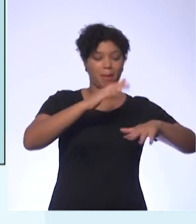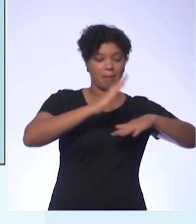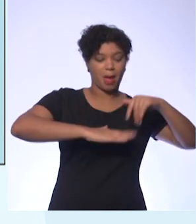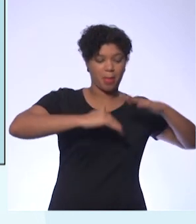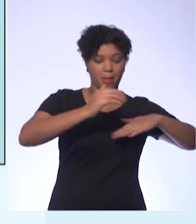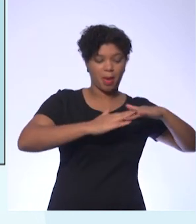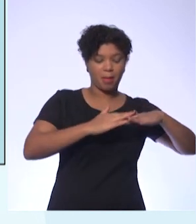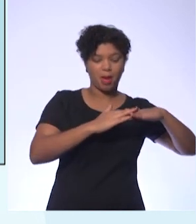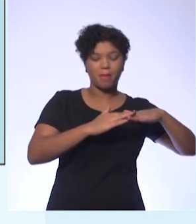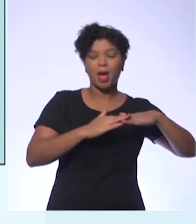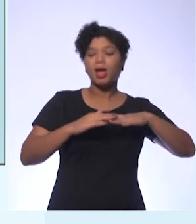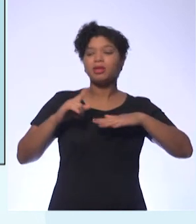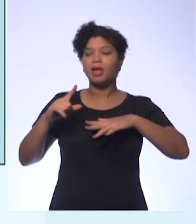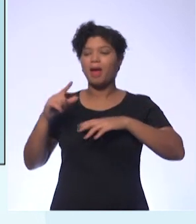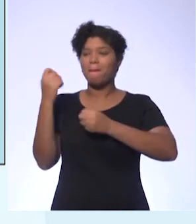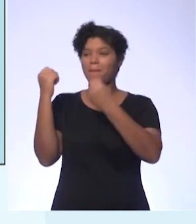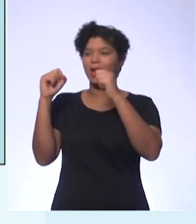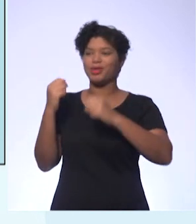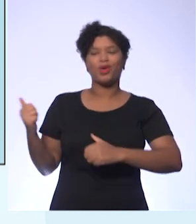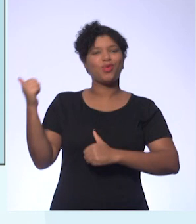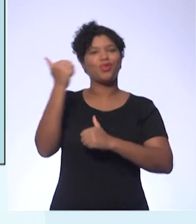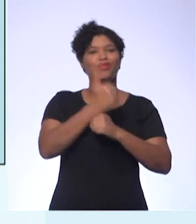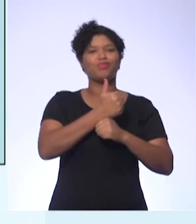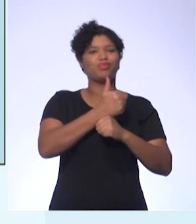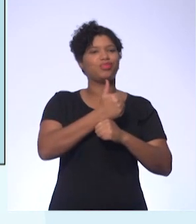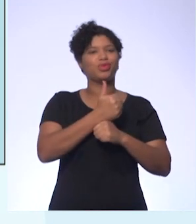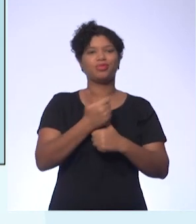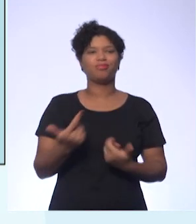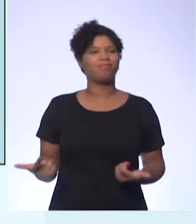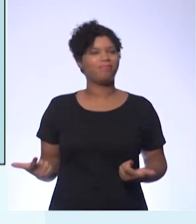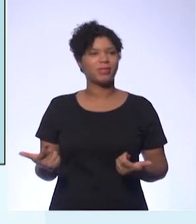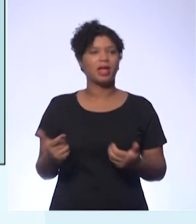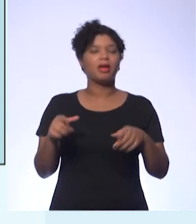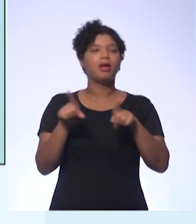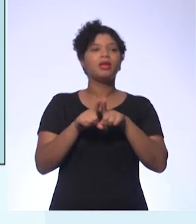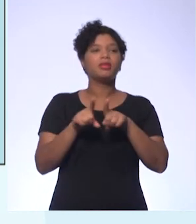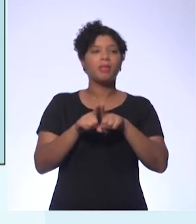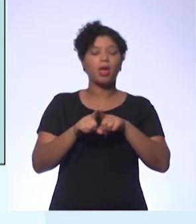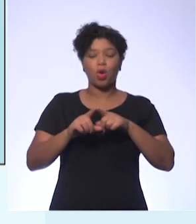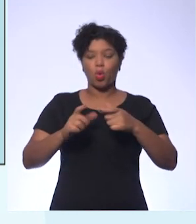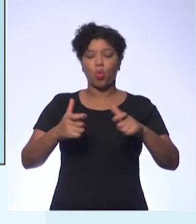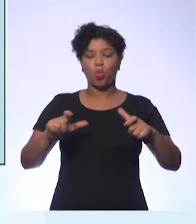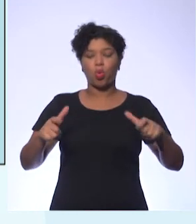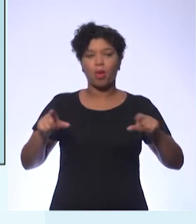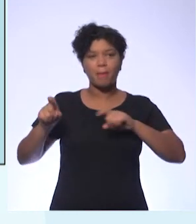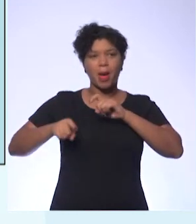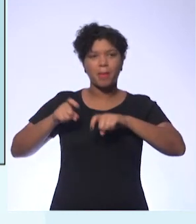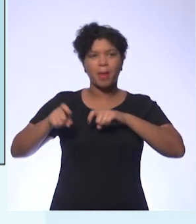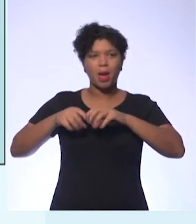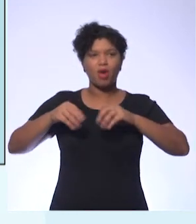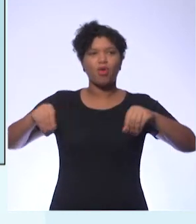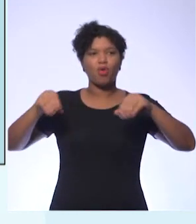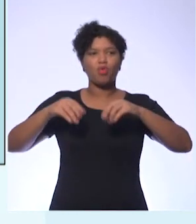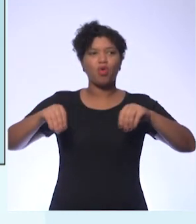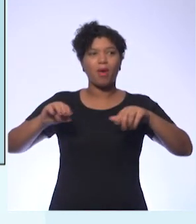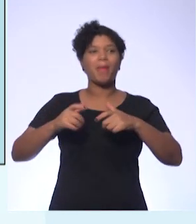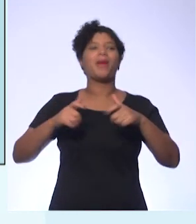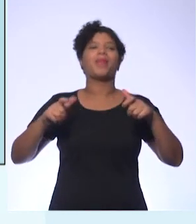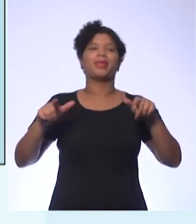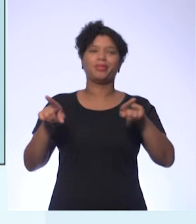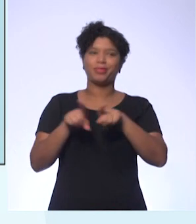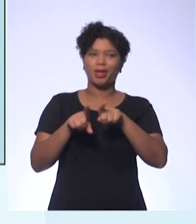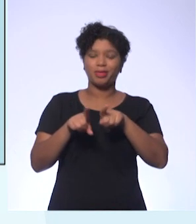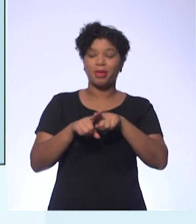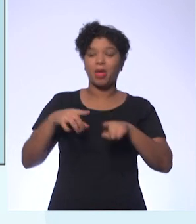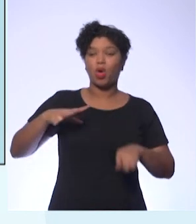por máquinas. Ampliação do êxodo rural e intensificação do crescimento urbano desenfreado. Vamos